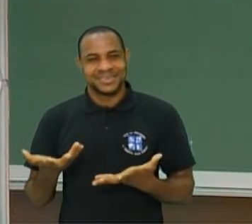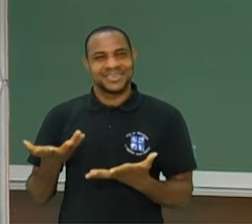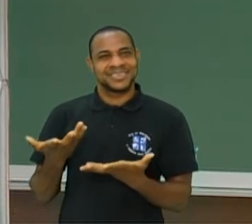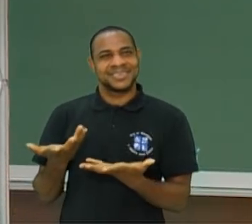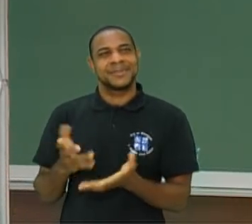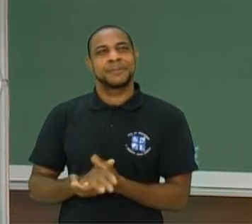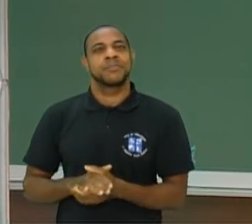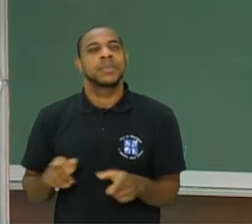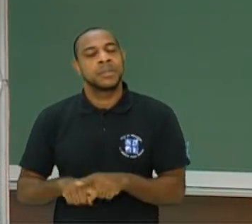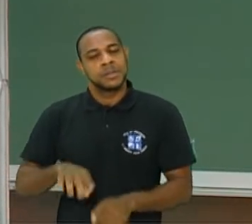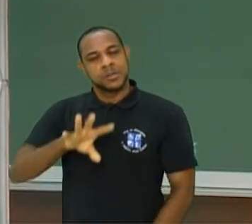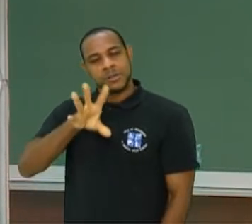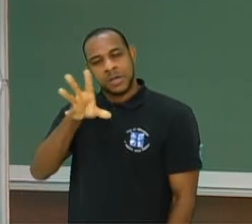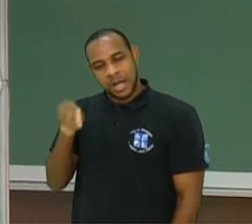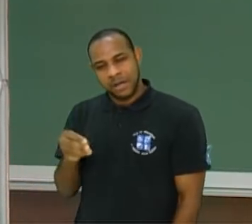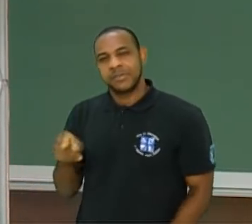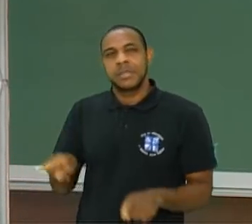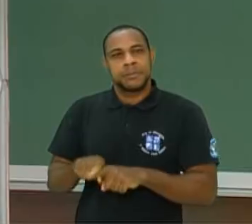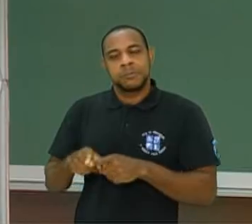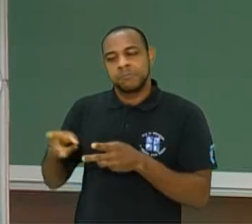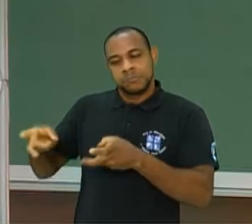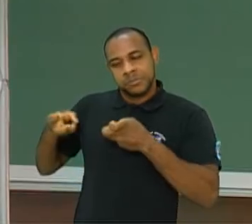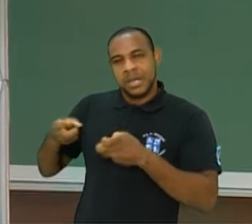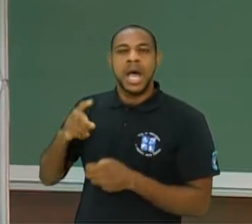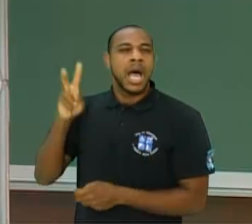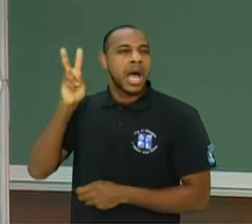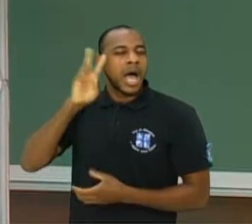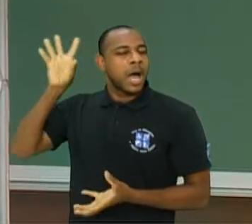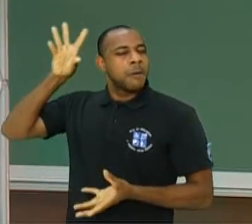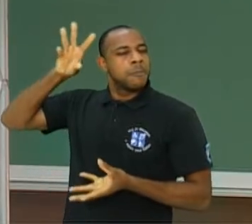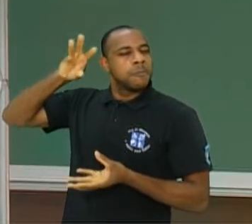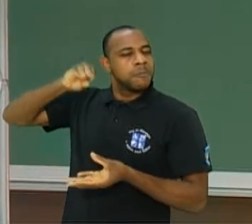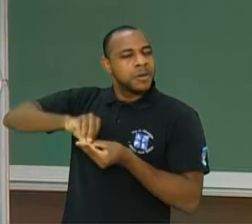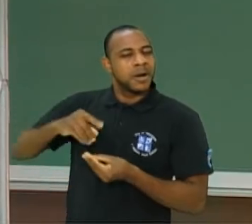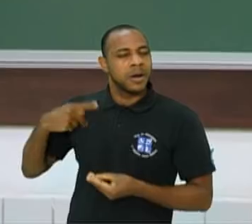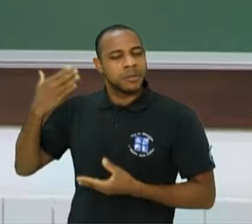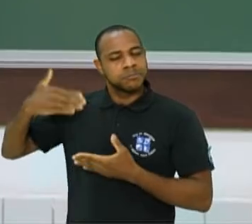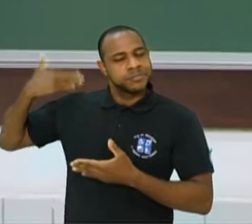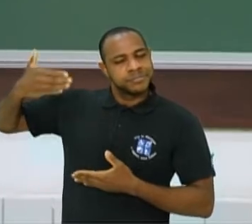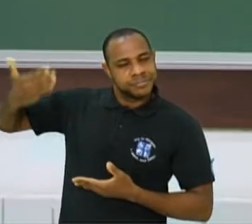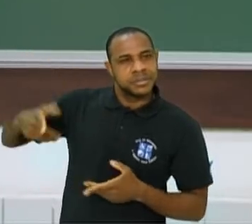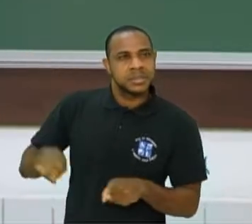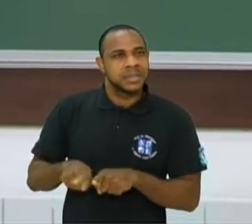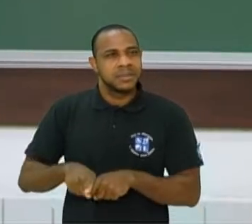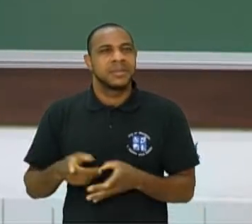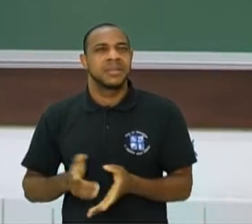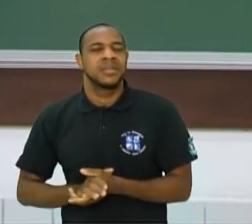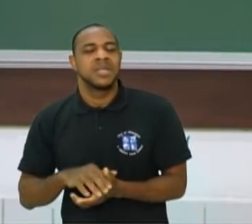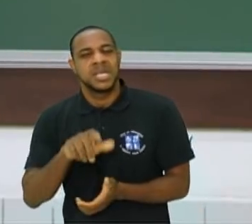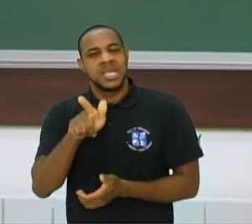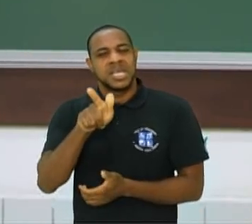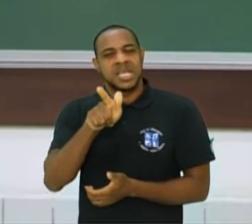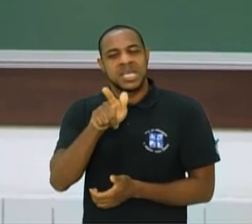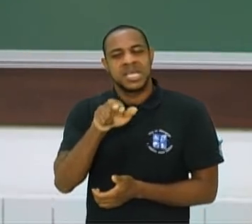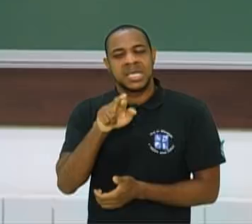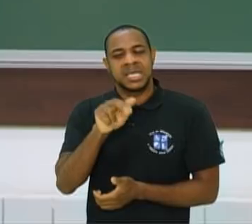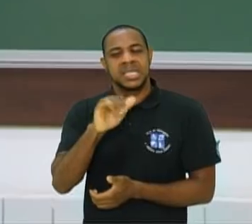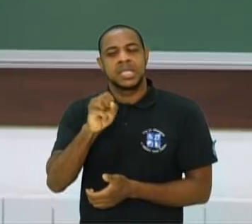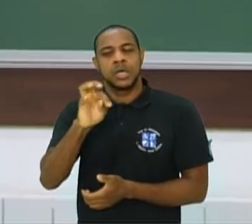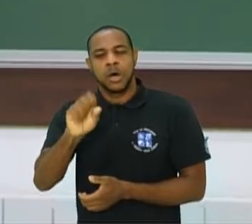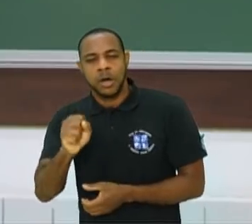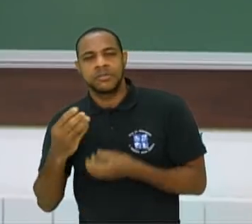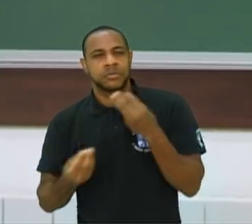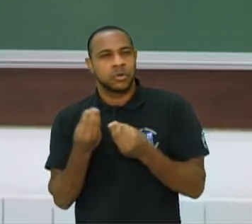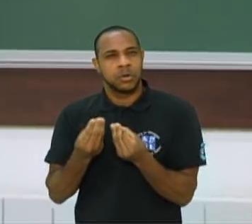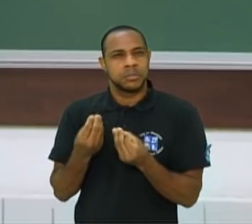no nosso país também. Nossa ancestralidade, a memória, tudo que nós carregamos, né? Dos griots também, que nós vimos na aula passada.